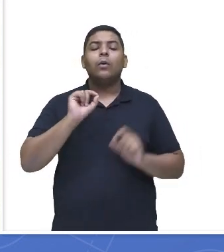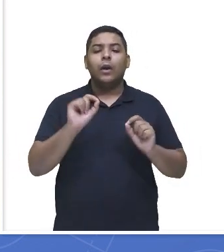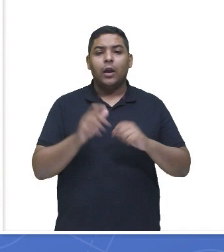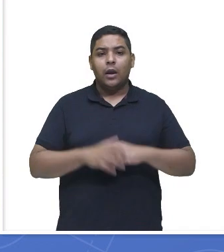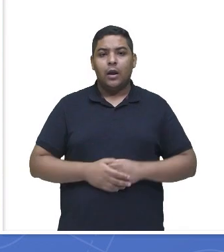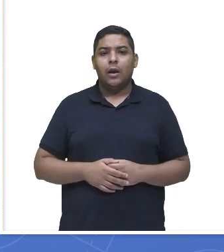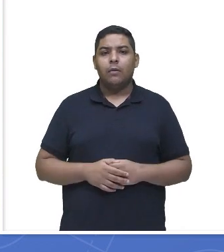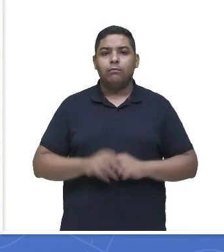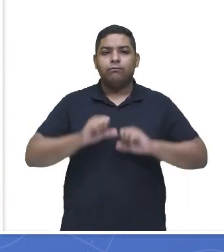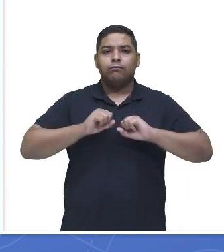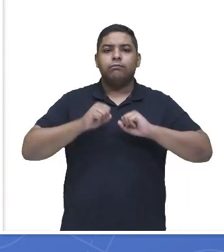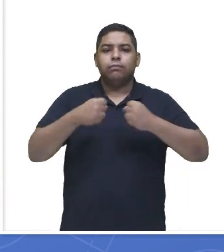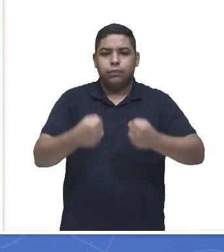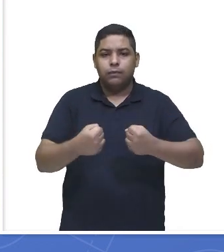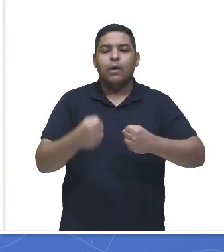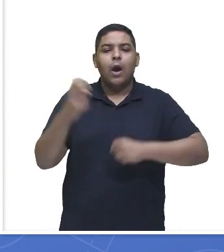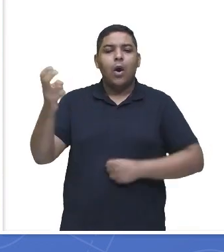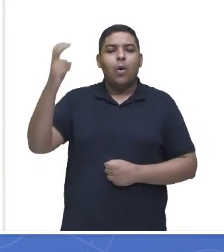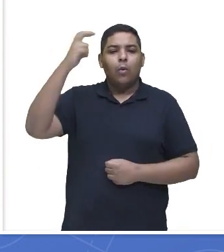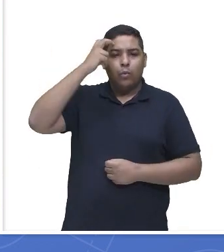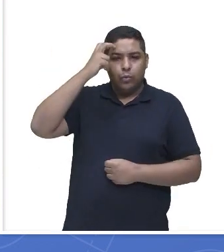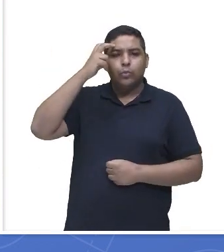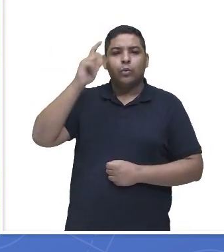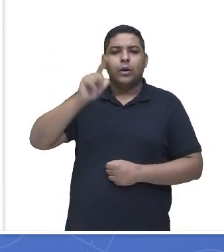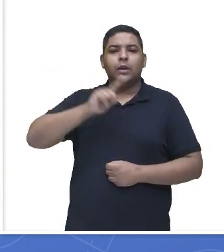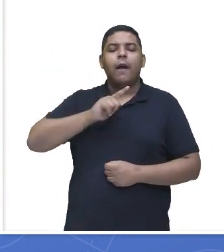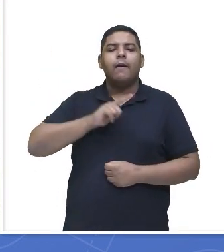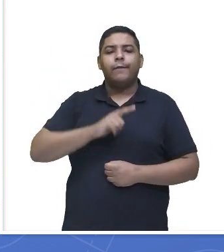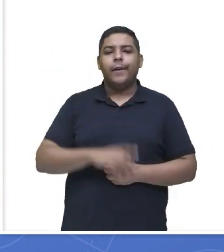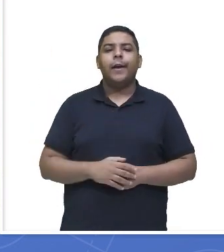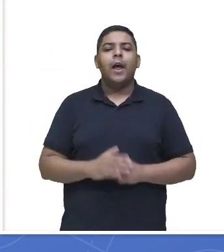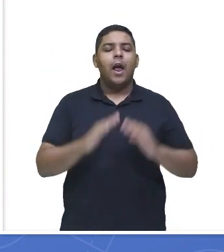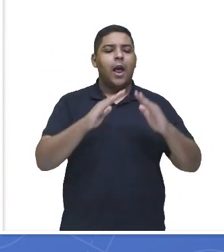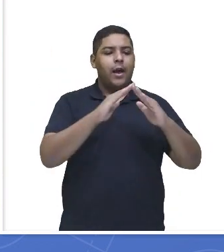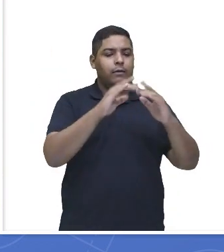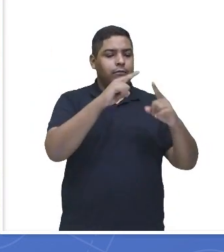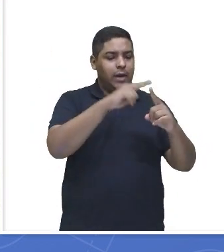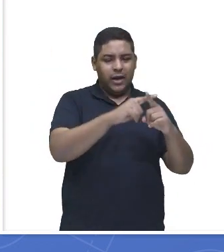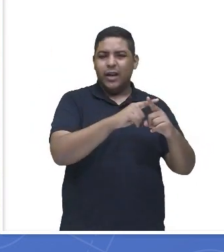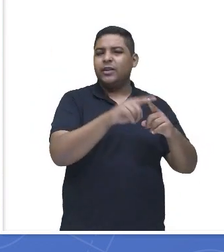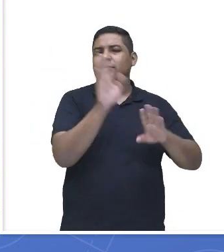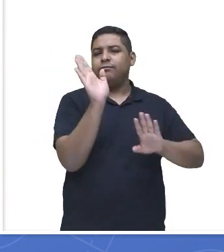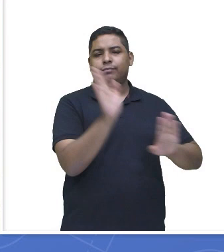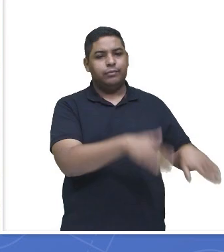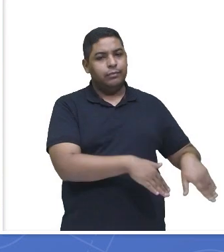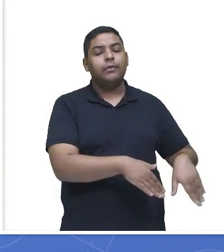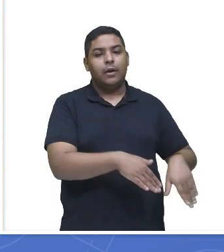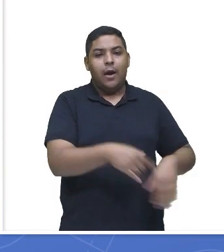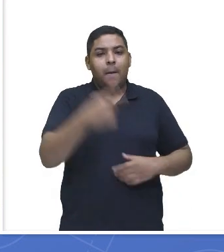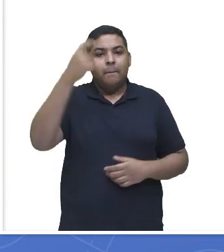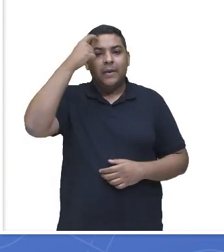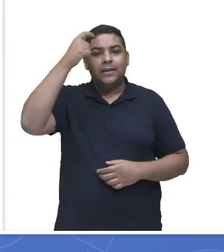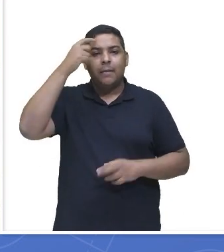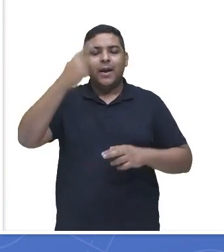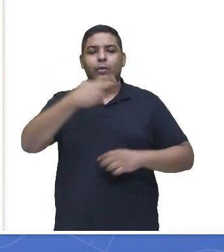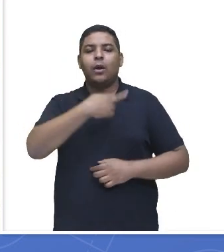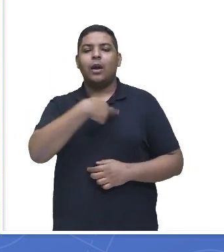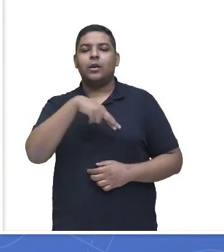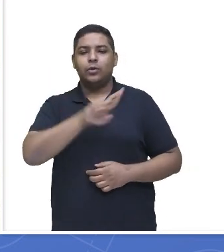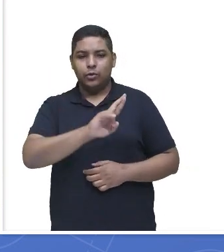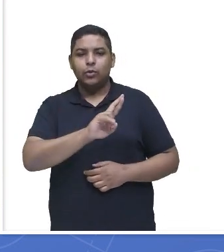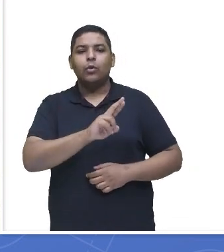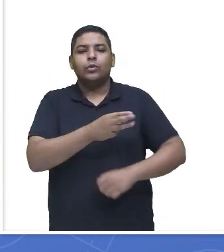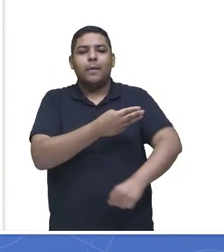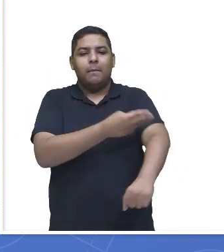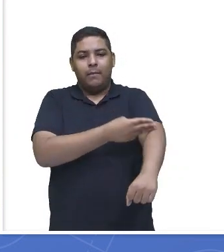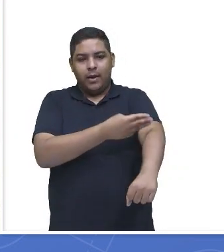cultural que rompeu com a forte influência da igreja e do pensamento religioso da Idade Média. Vocês estão vendo